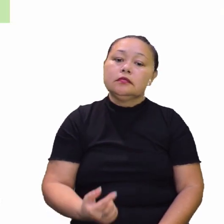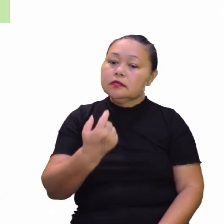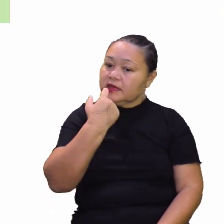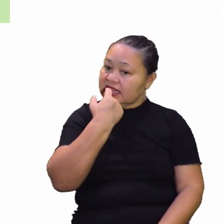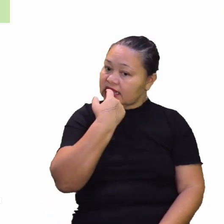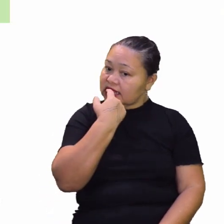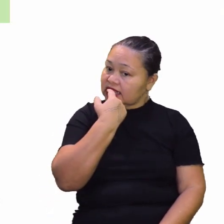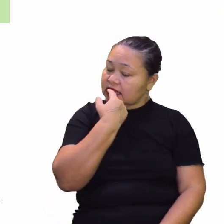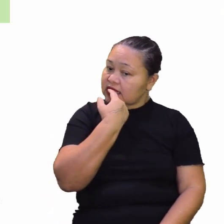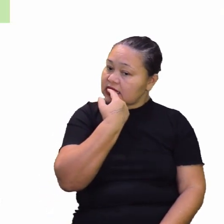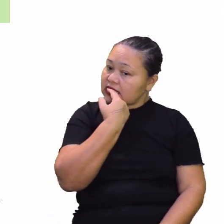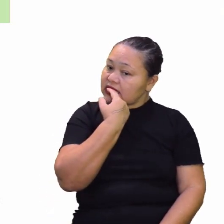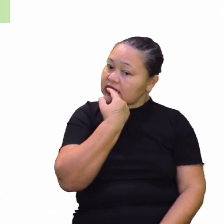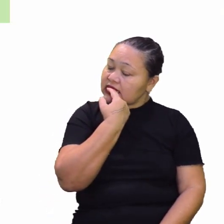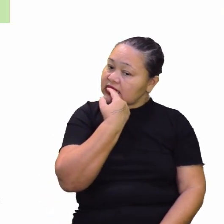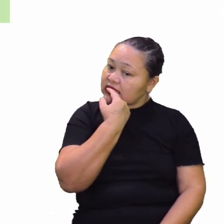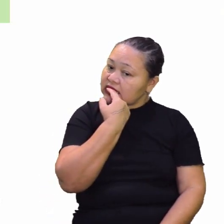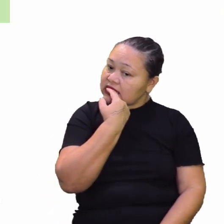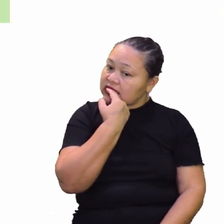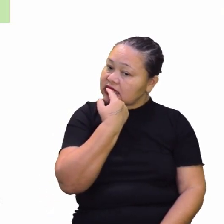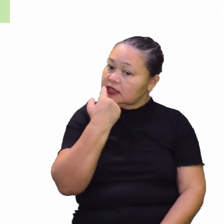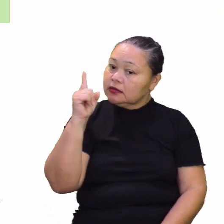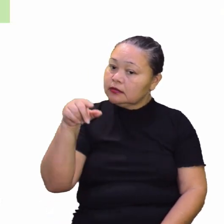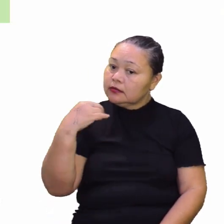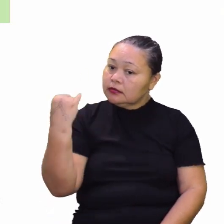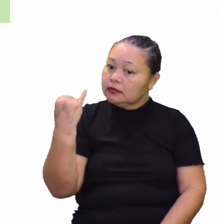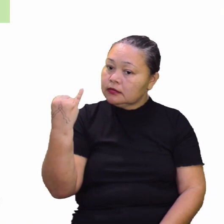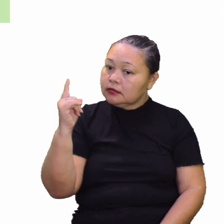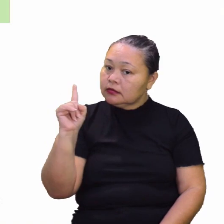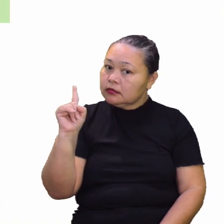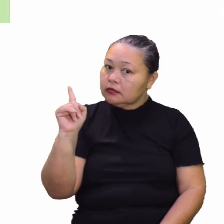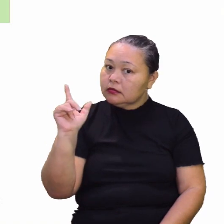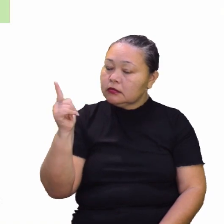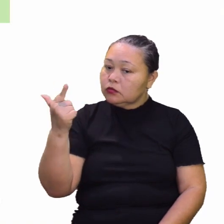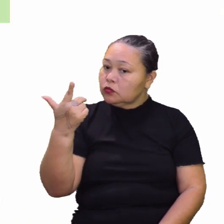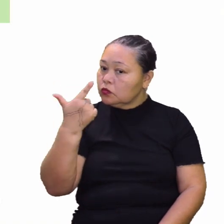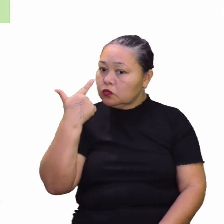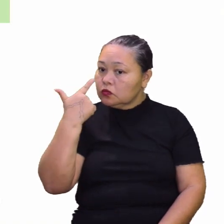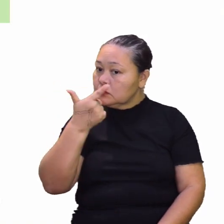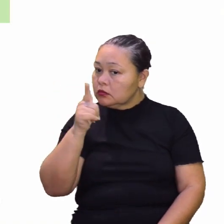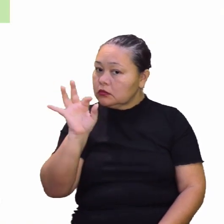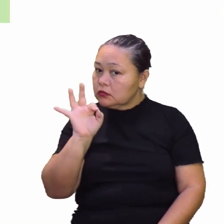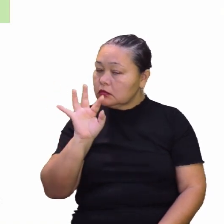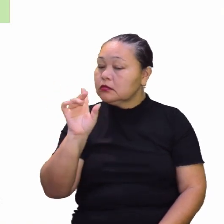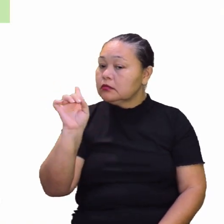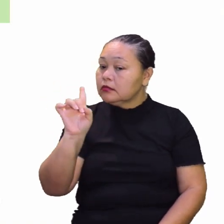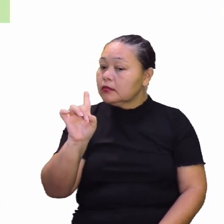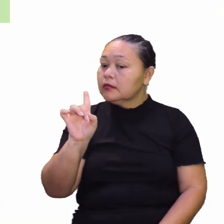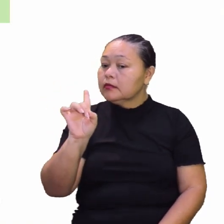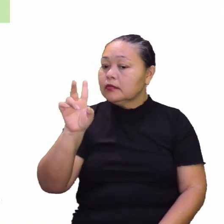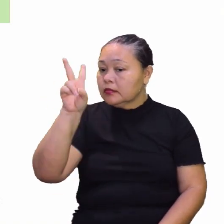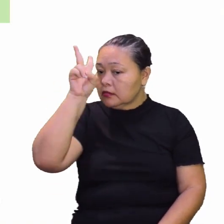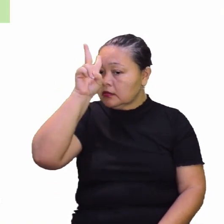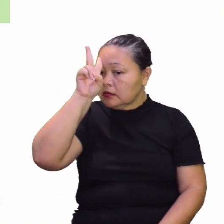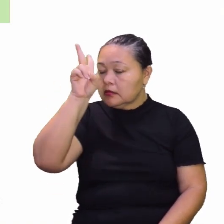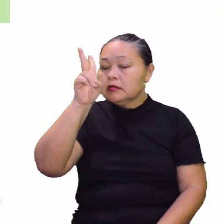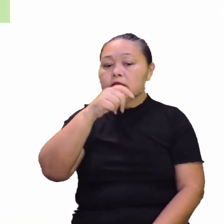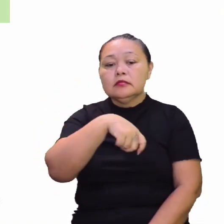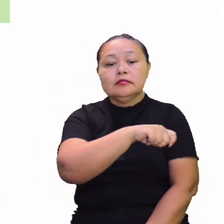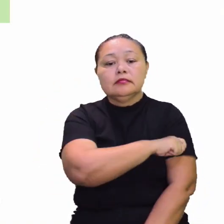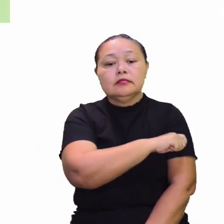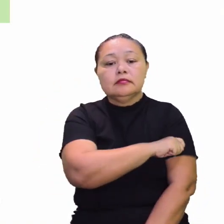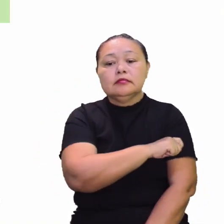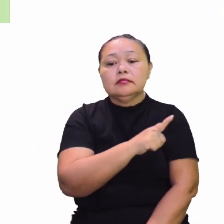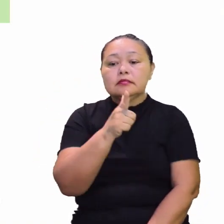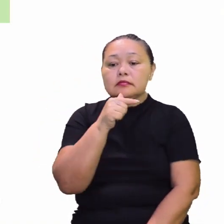Rogério, é importante, não está no slide, mas é importante a gente relembrar para o aluno